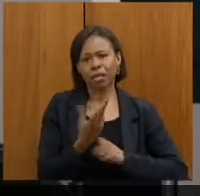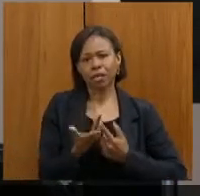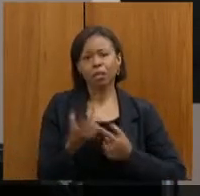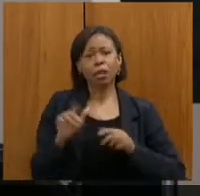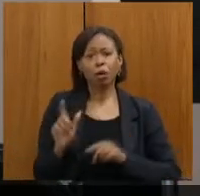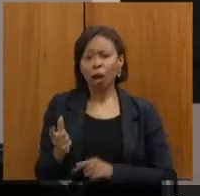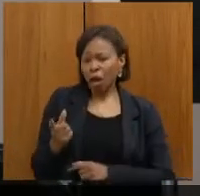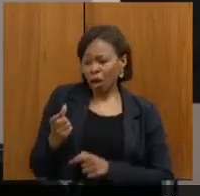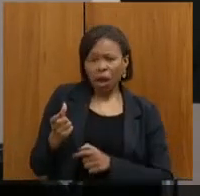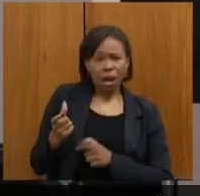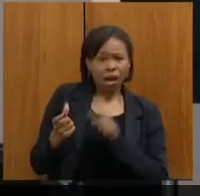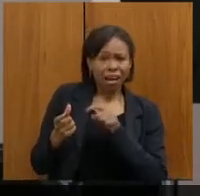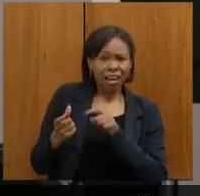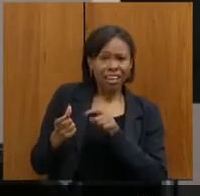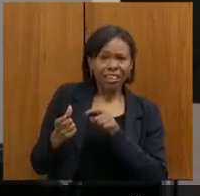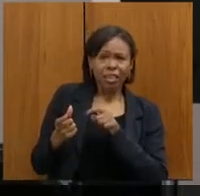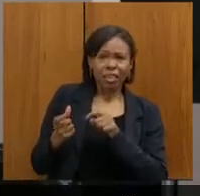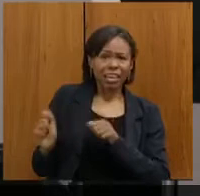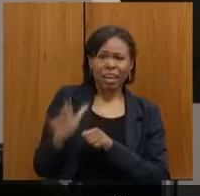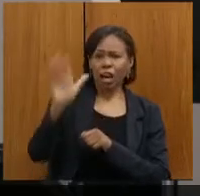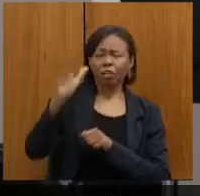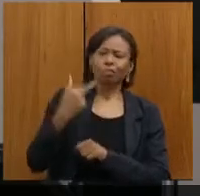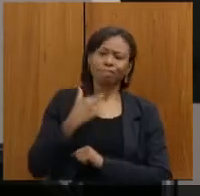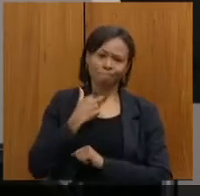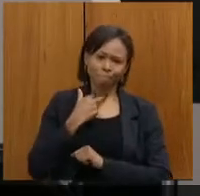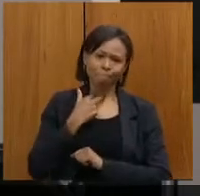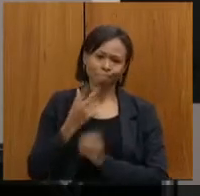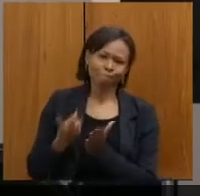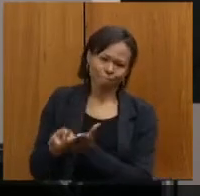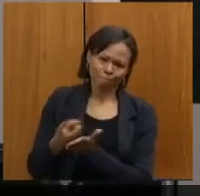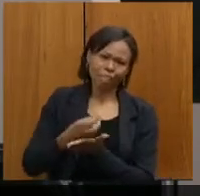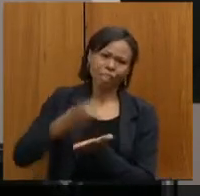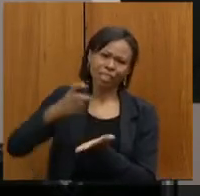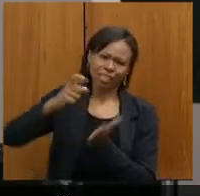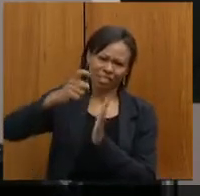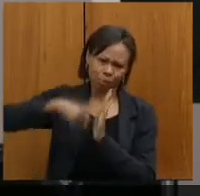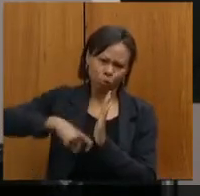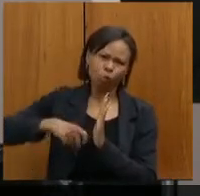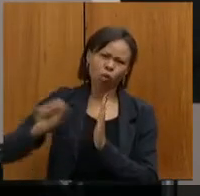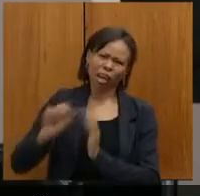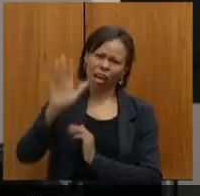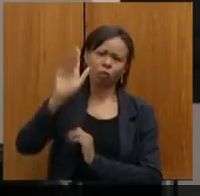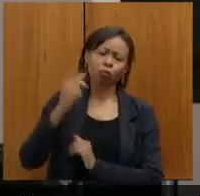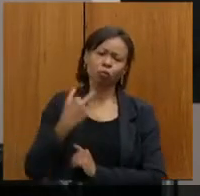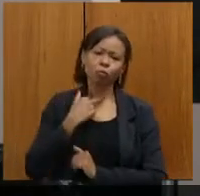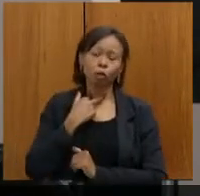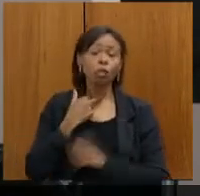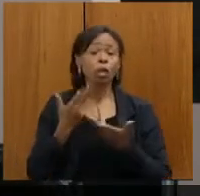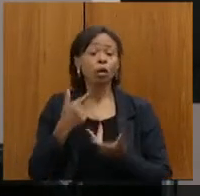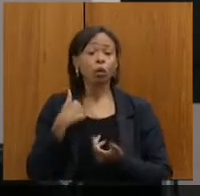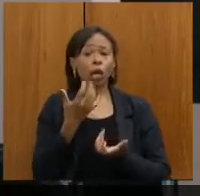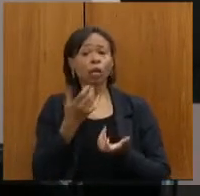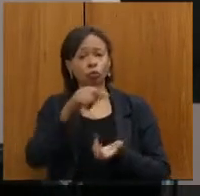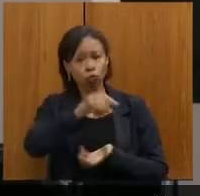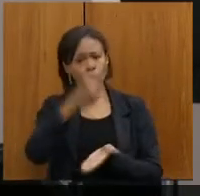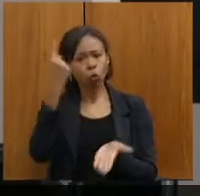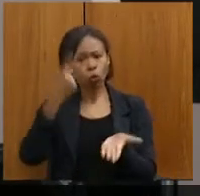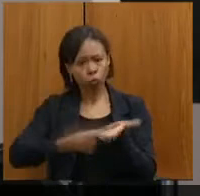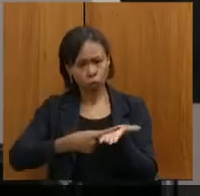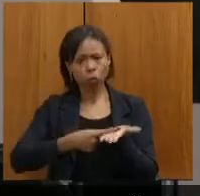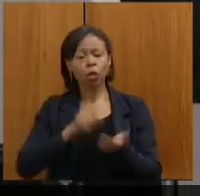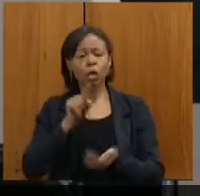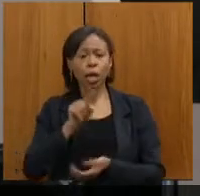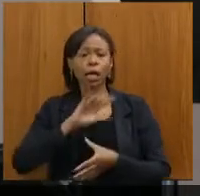poderia custar tanto e não poderia ter uma tributação tão elevada e eu gostaria que se isso fosse possível sua sumir se esse compromisso também